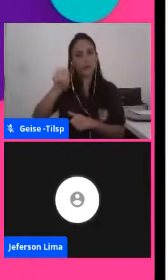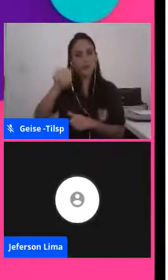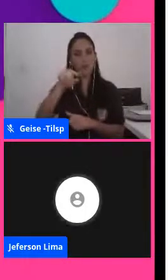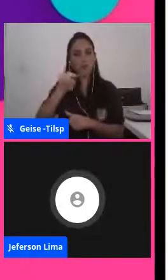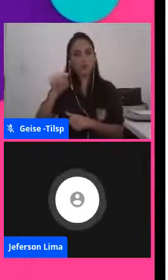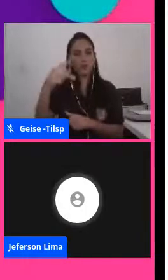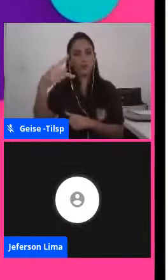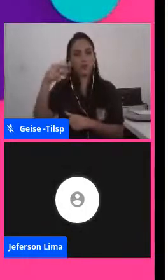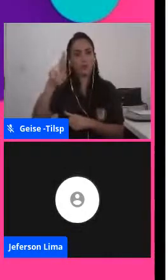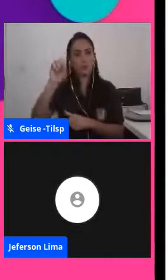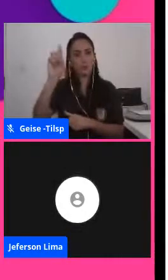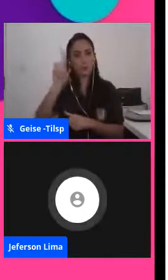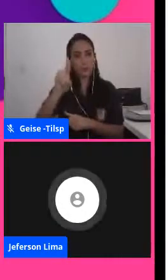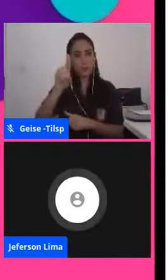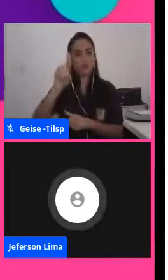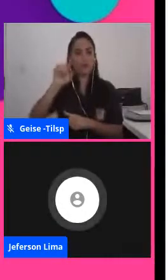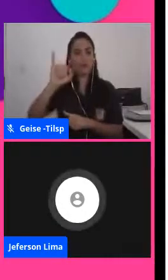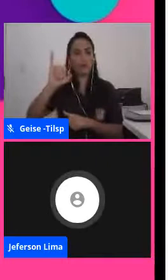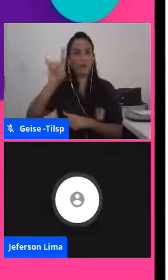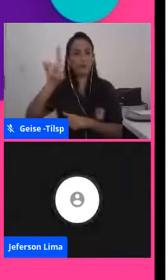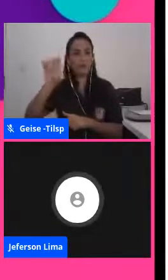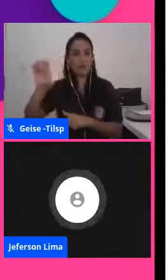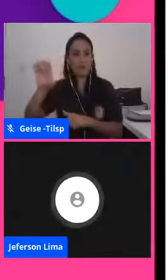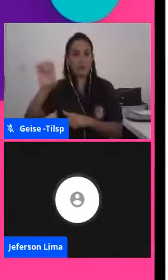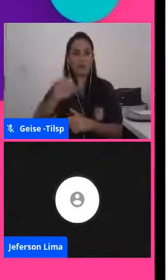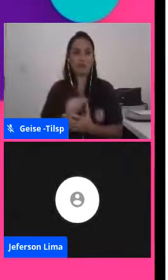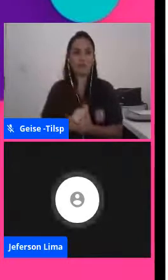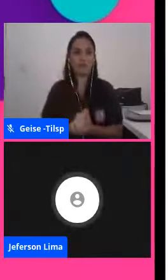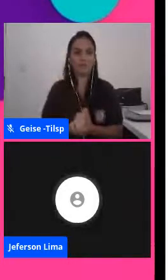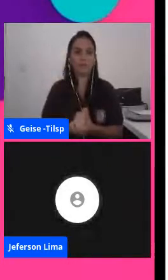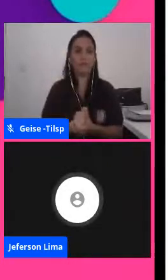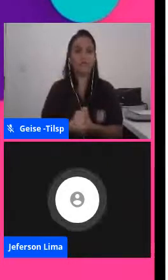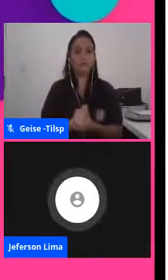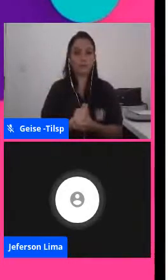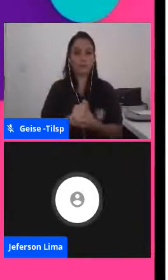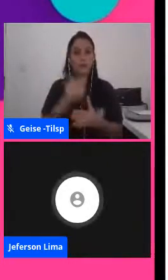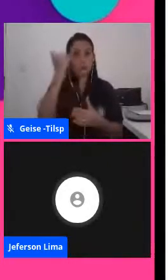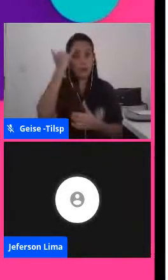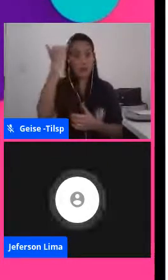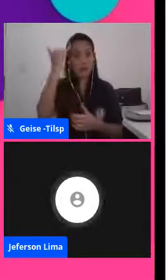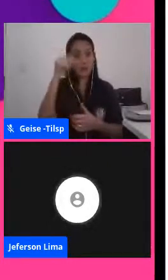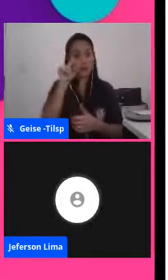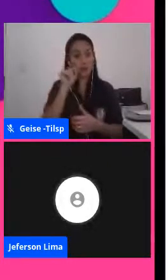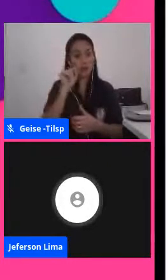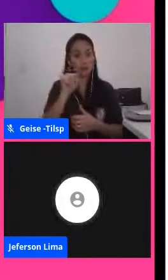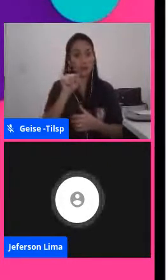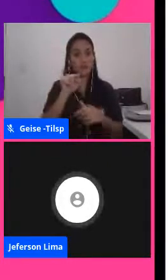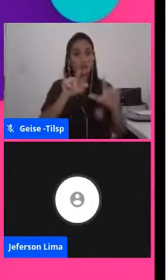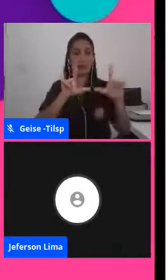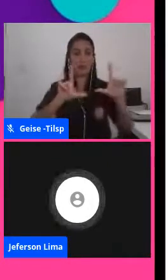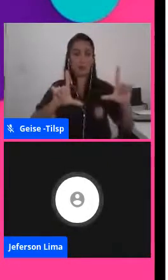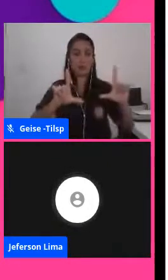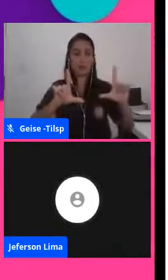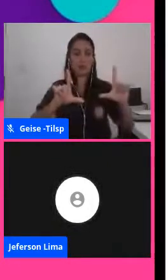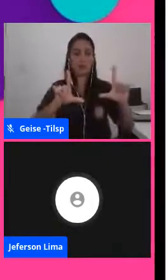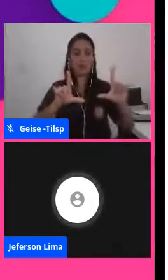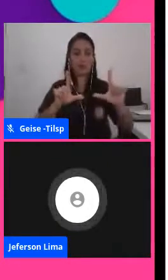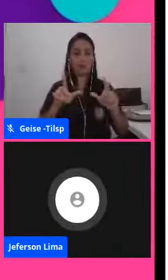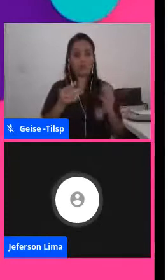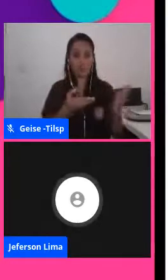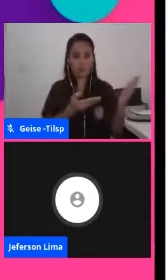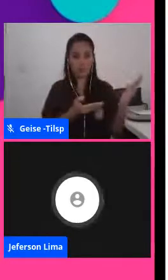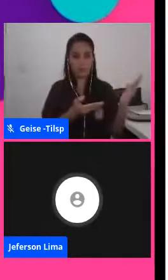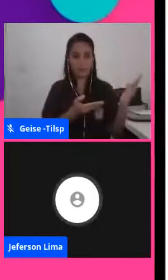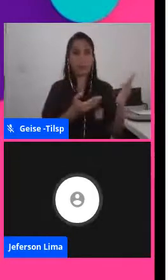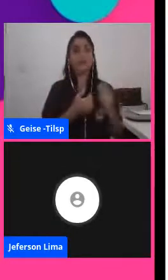mais avançados. E a ideia do Arduino é isso aqui, para quem nunca viu, certo? Ela é super simples, ela parece muito com a ideia do processo. Ela tem